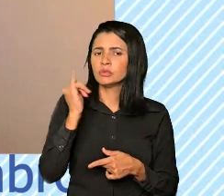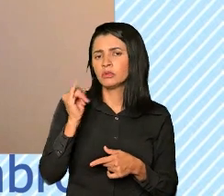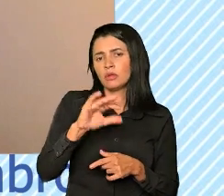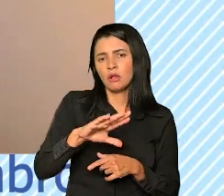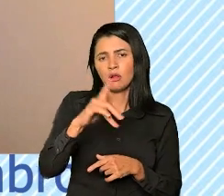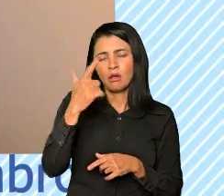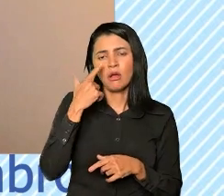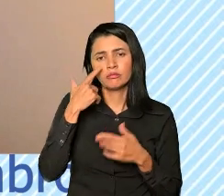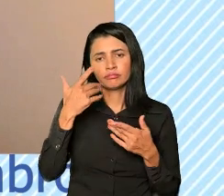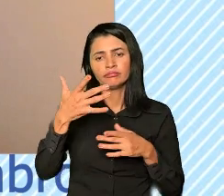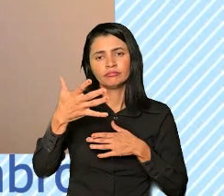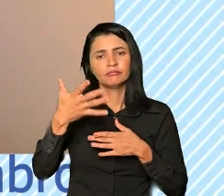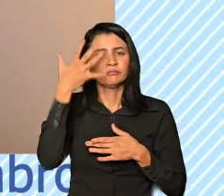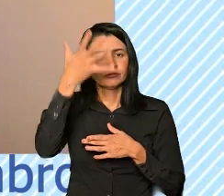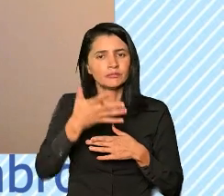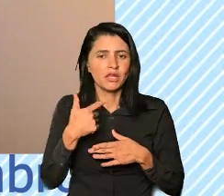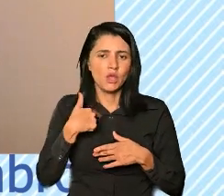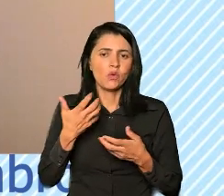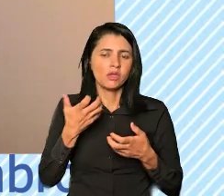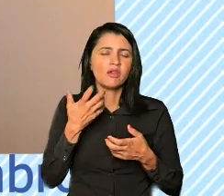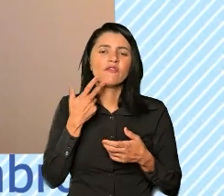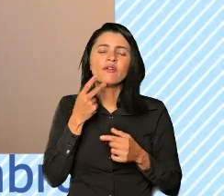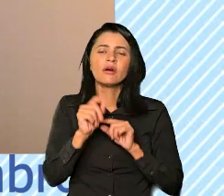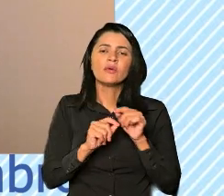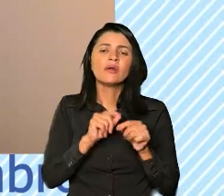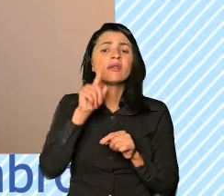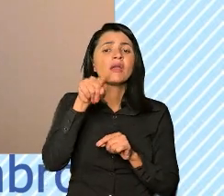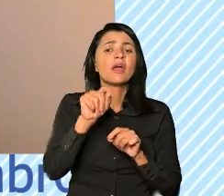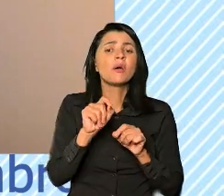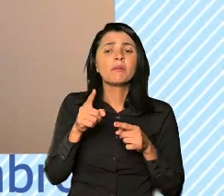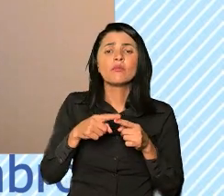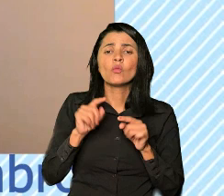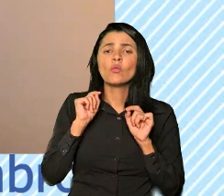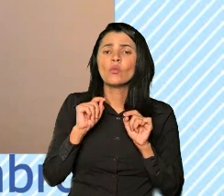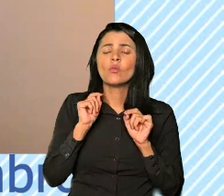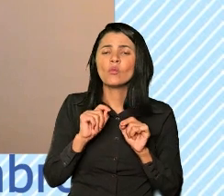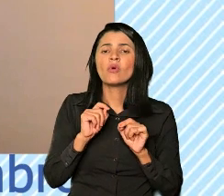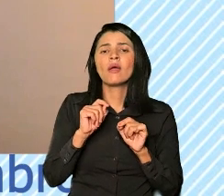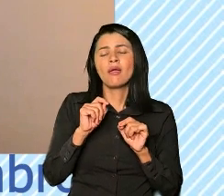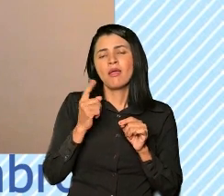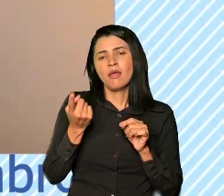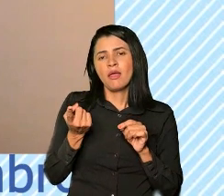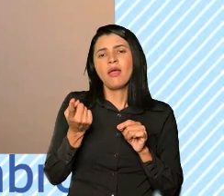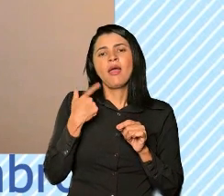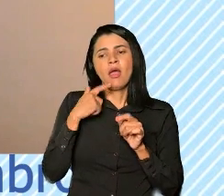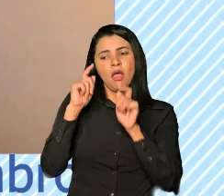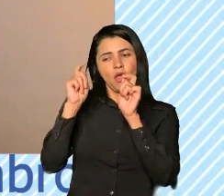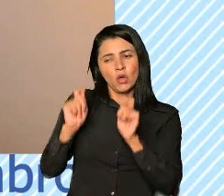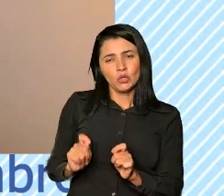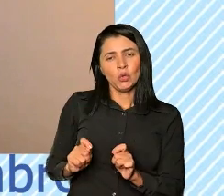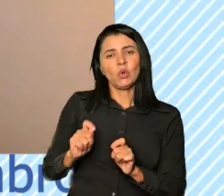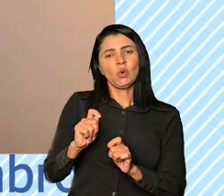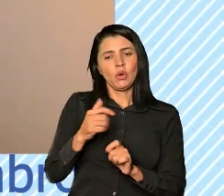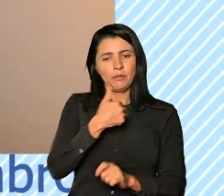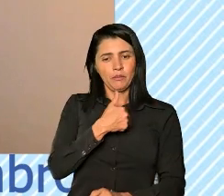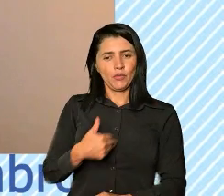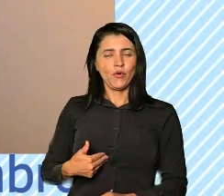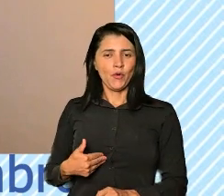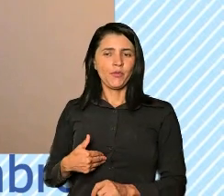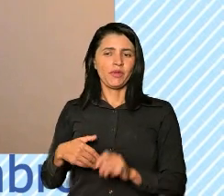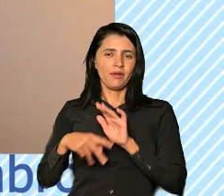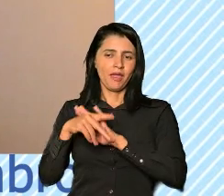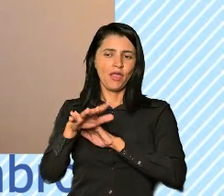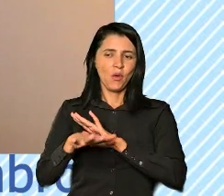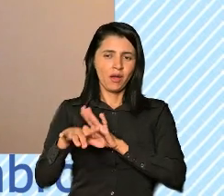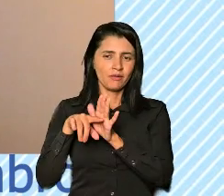que na exposição eu gostaria até de ter falado, que Anita, primeiramente, além da escultura pública, né, que eu me dedico mais a